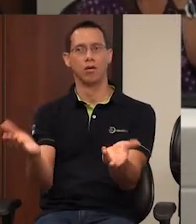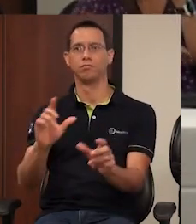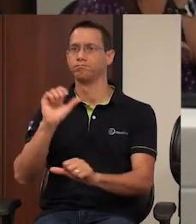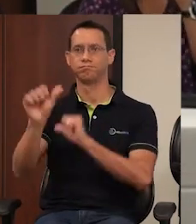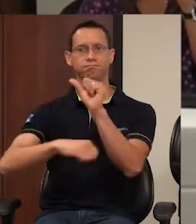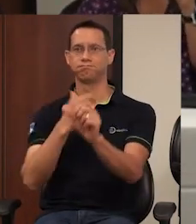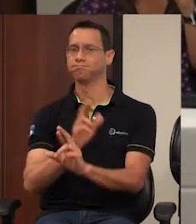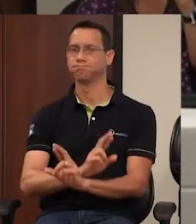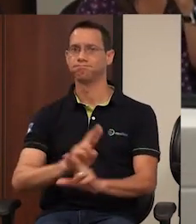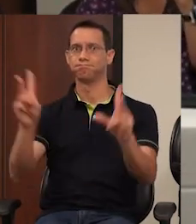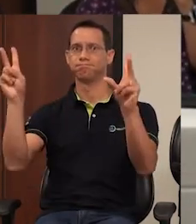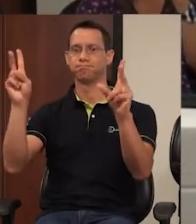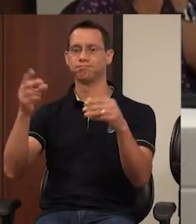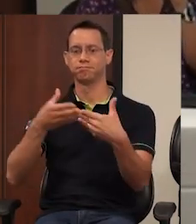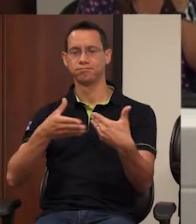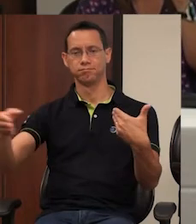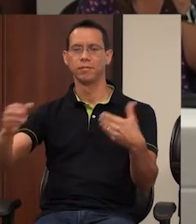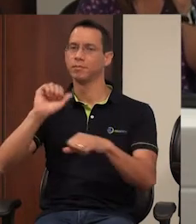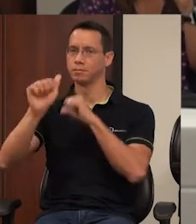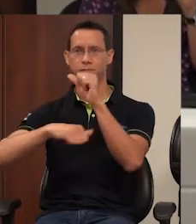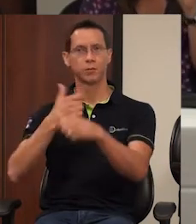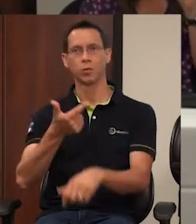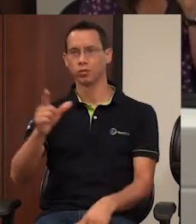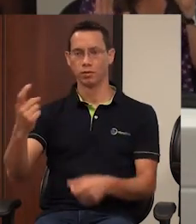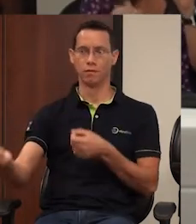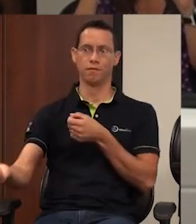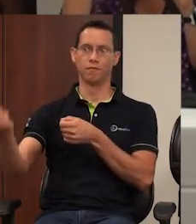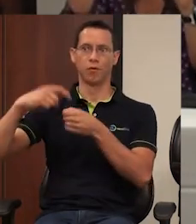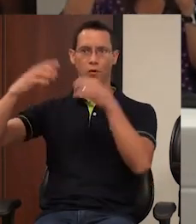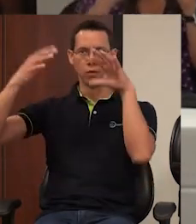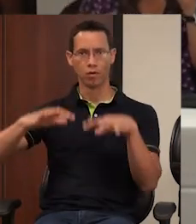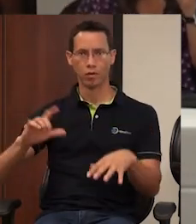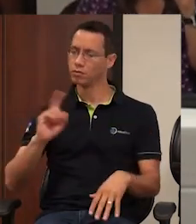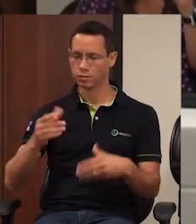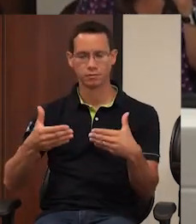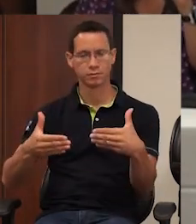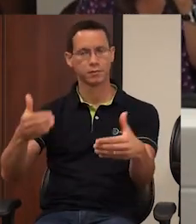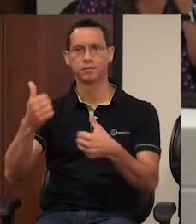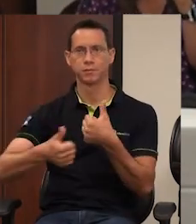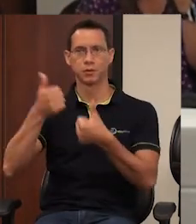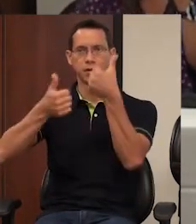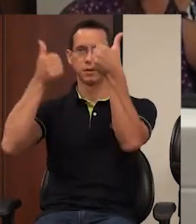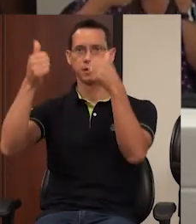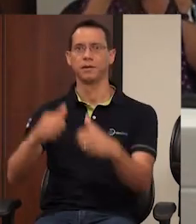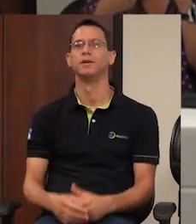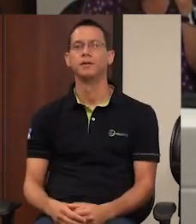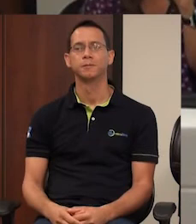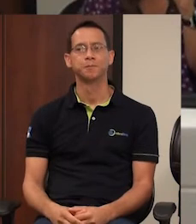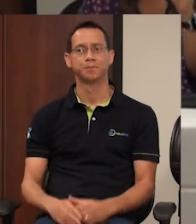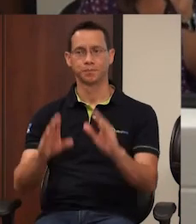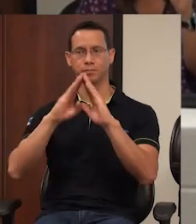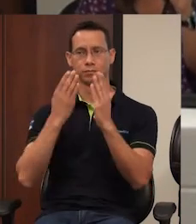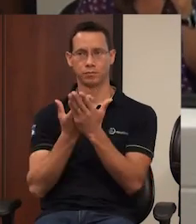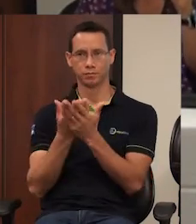Nós estamos em outra era. Não tem mais não volta atrás, é daqui para frente para melhorar. As escolas, elas